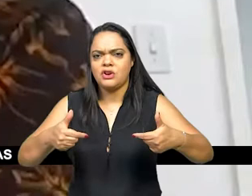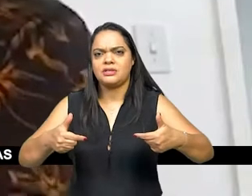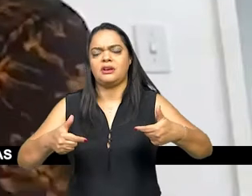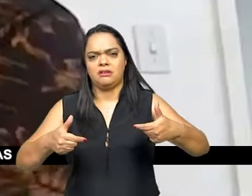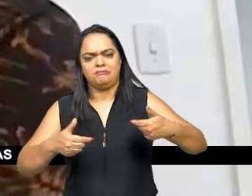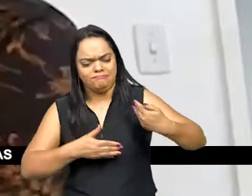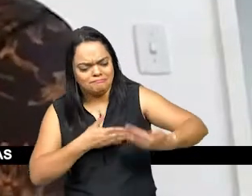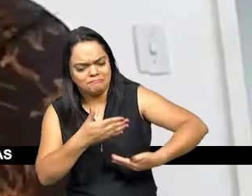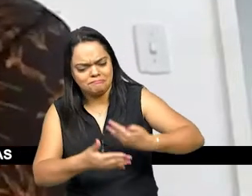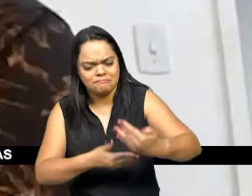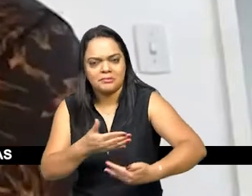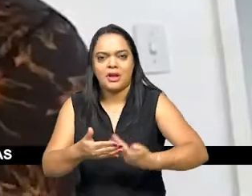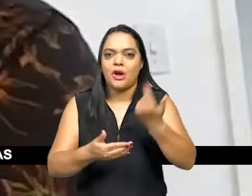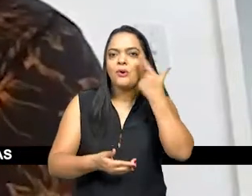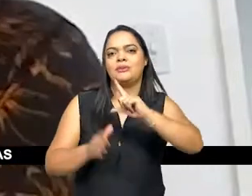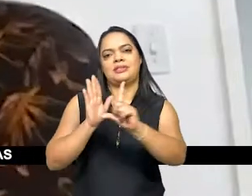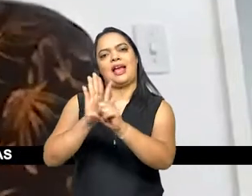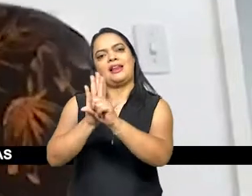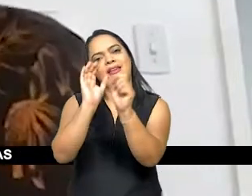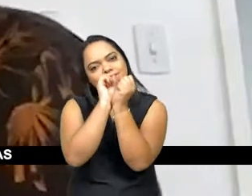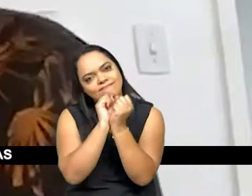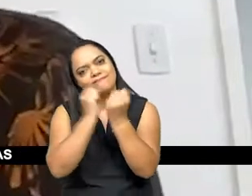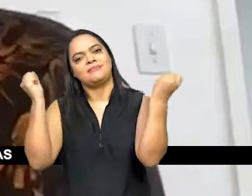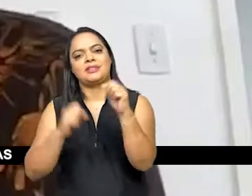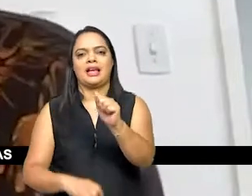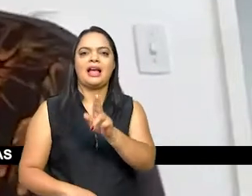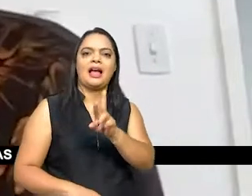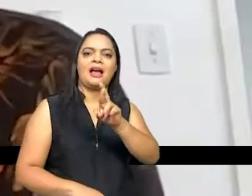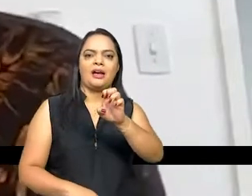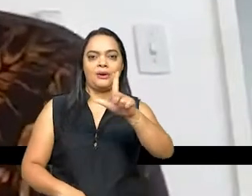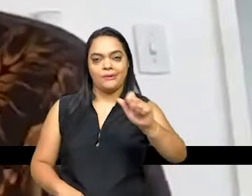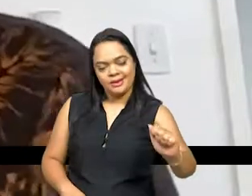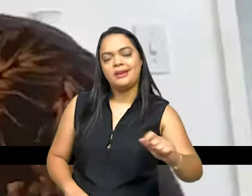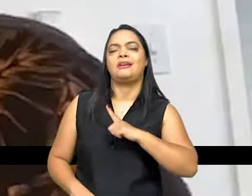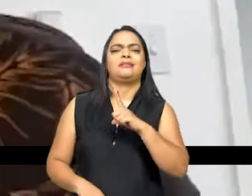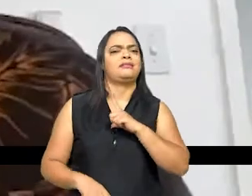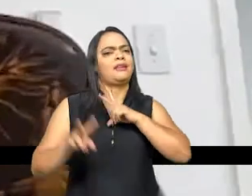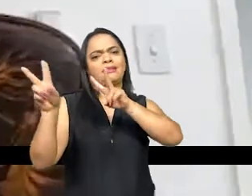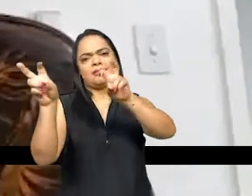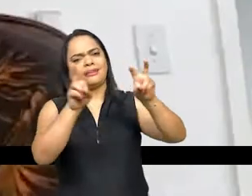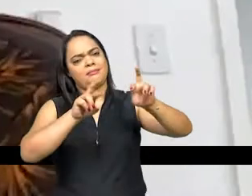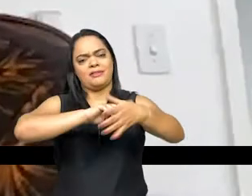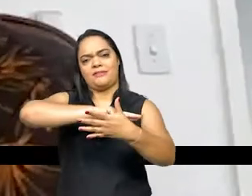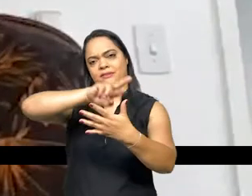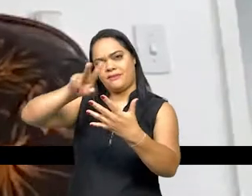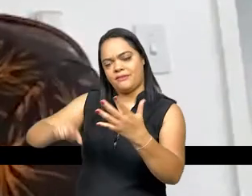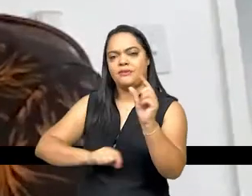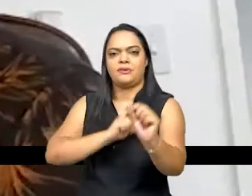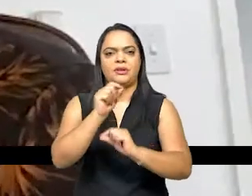resultou na Lei Áurea. Né? Então, são diversos temas, nossa, uma infinidade de temas que a gente